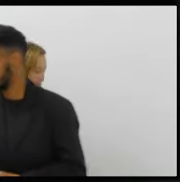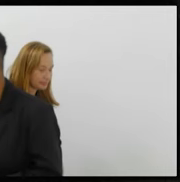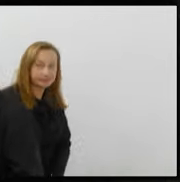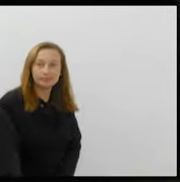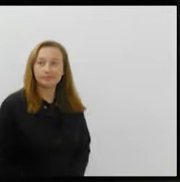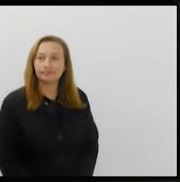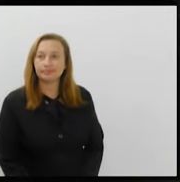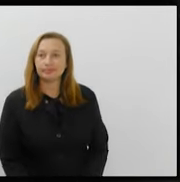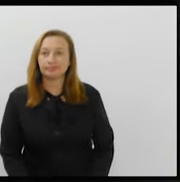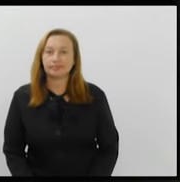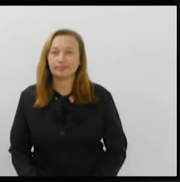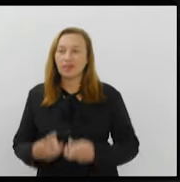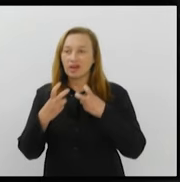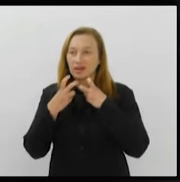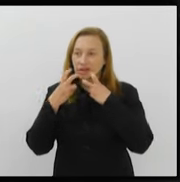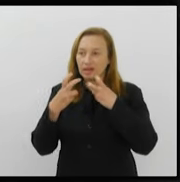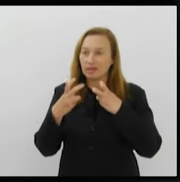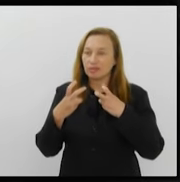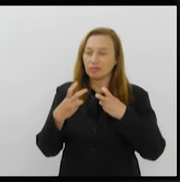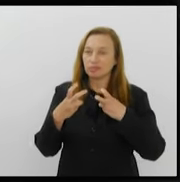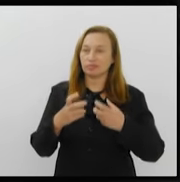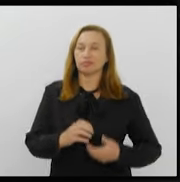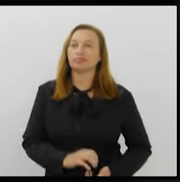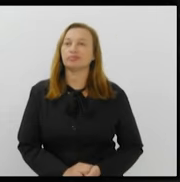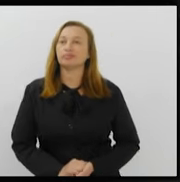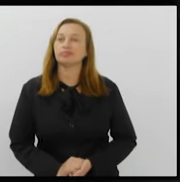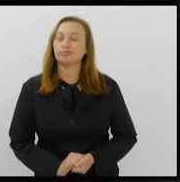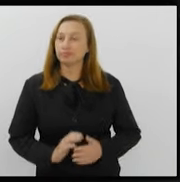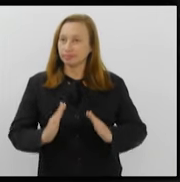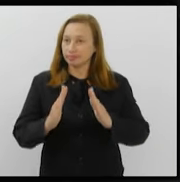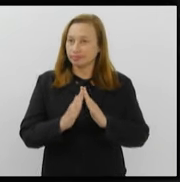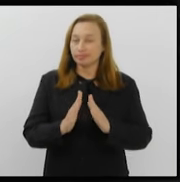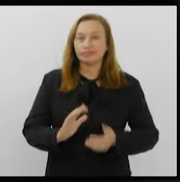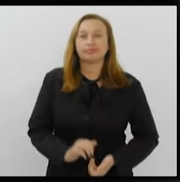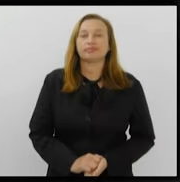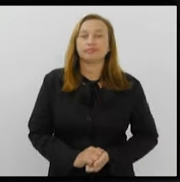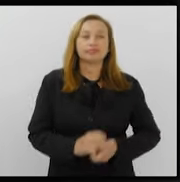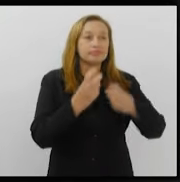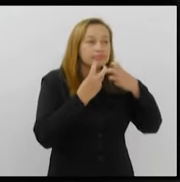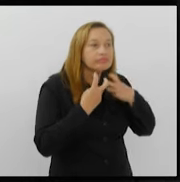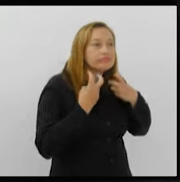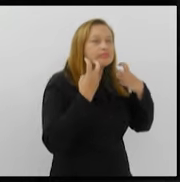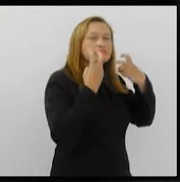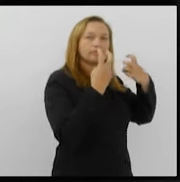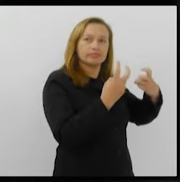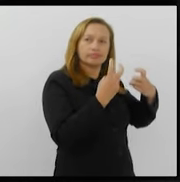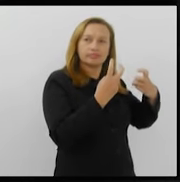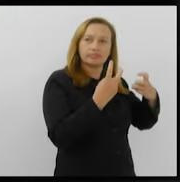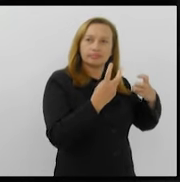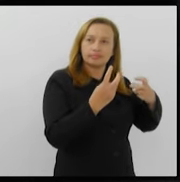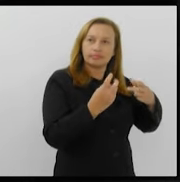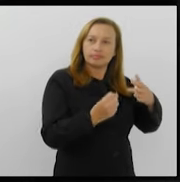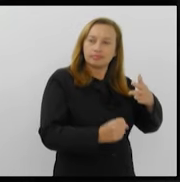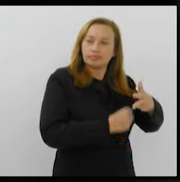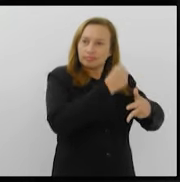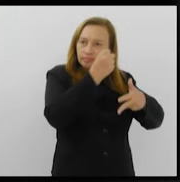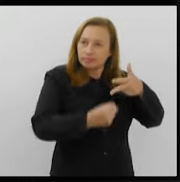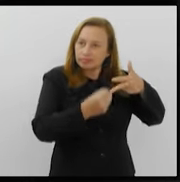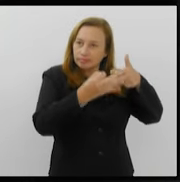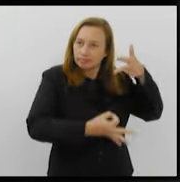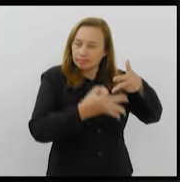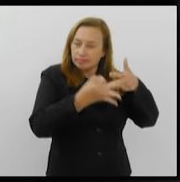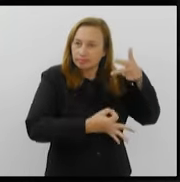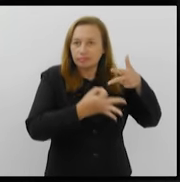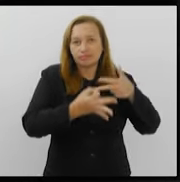Eu clamo as forças dessa casa. Eu clamo as forças do Poder Judiciário, que se